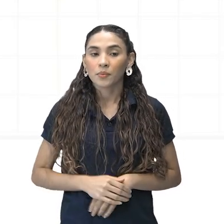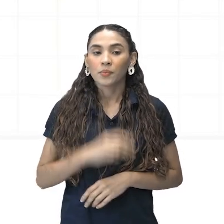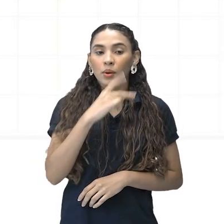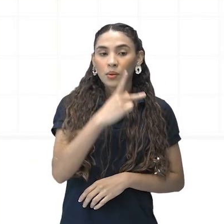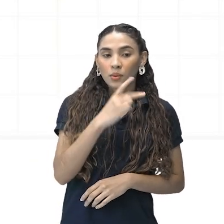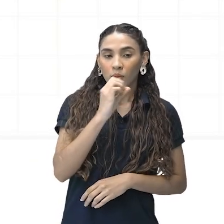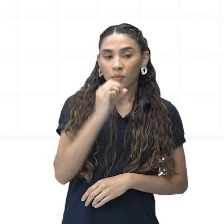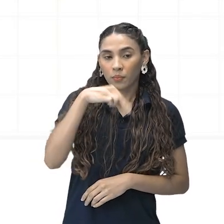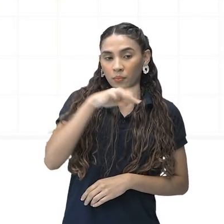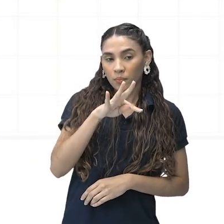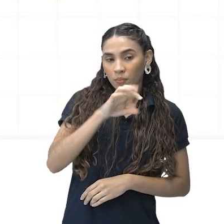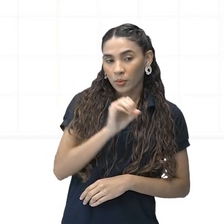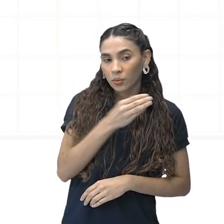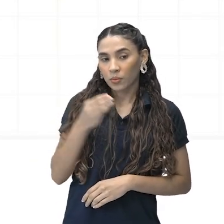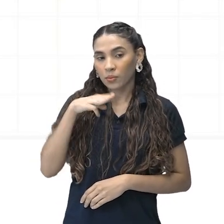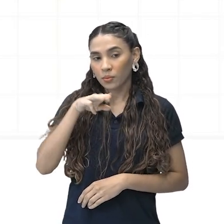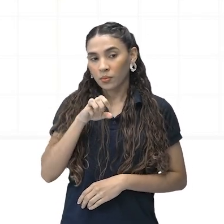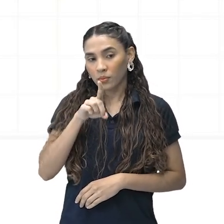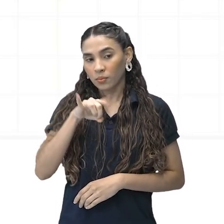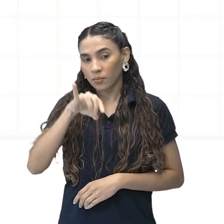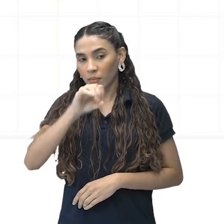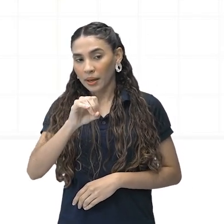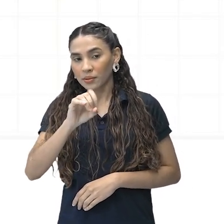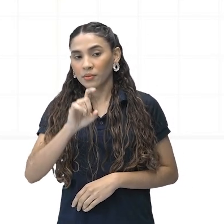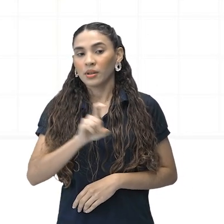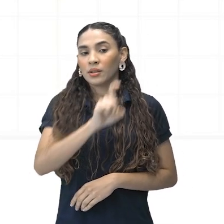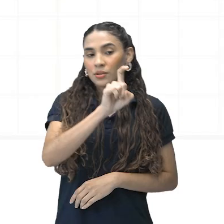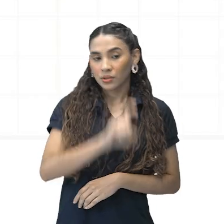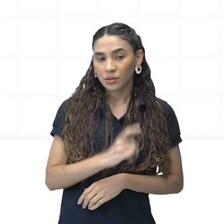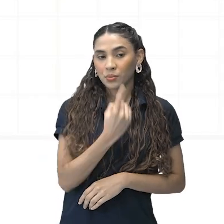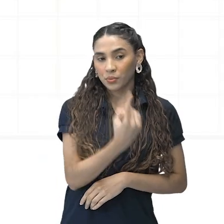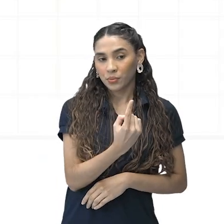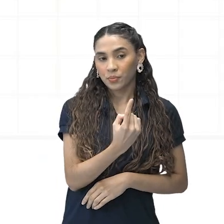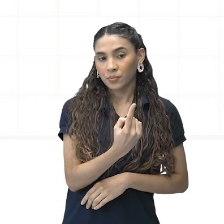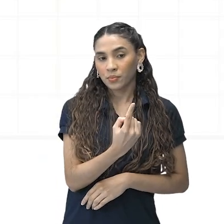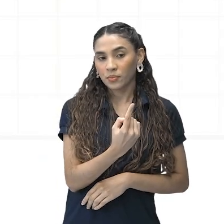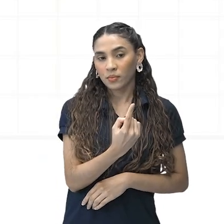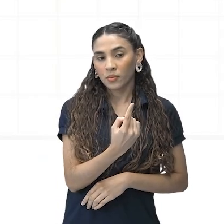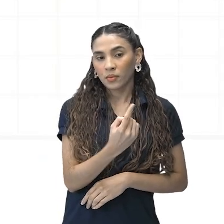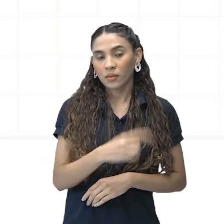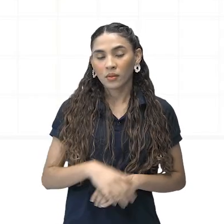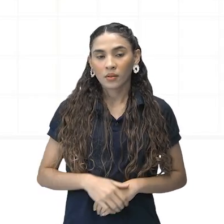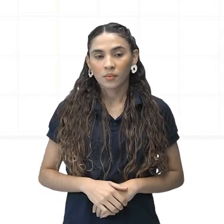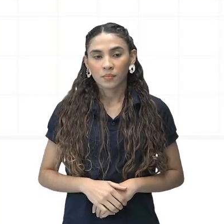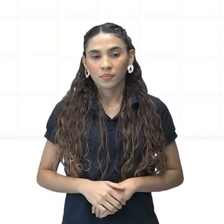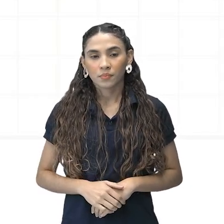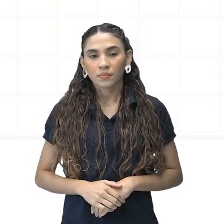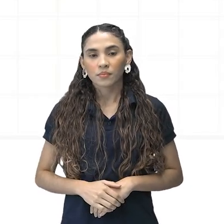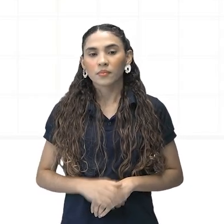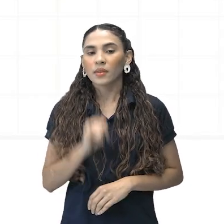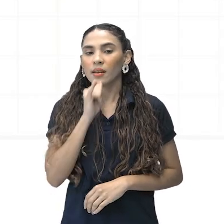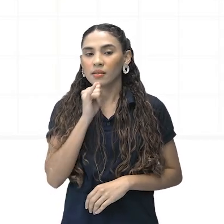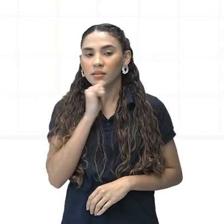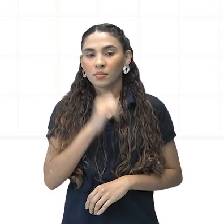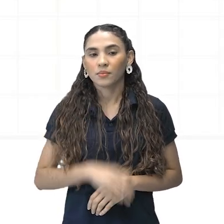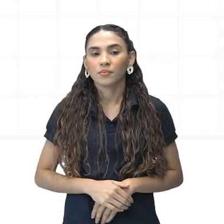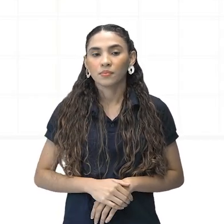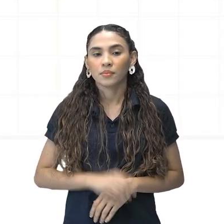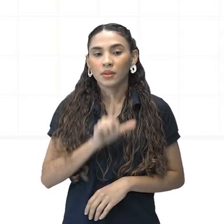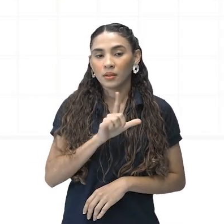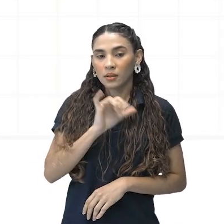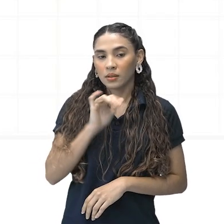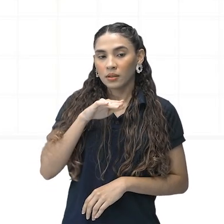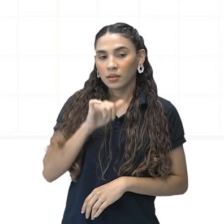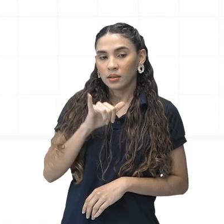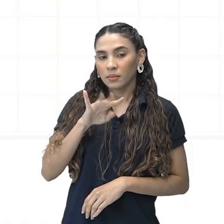de xi nessa tabela, ele vai ser dado da seguinte forma. Vou pegar o limite inferior, que eu vou chamar